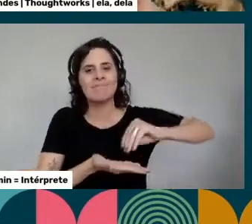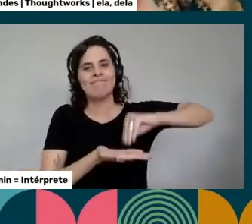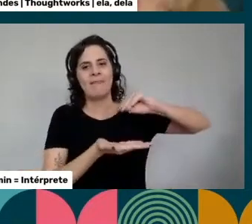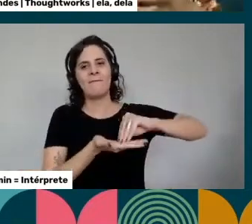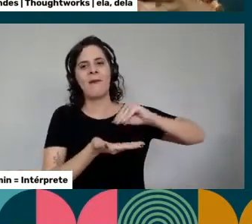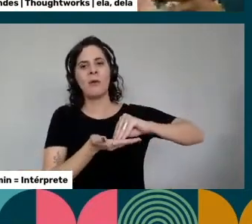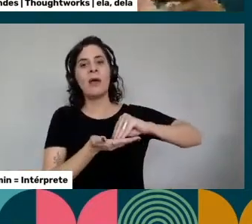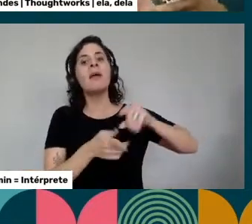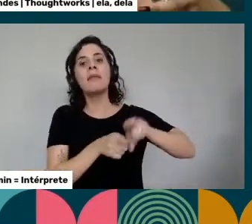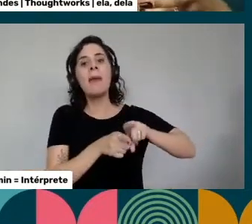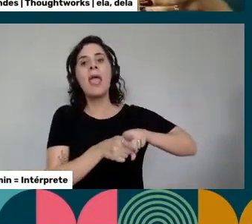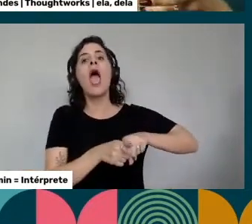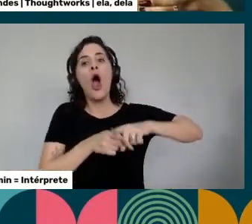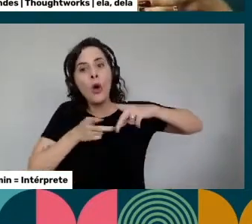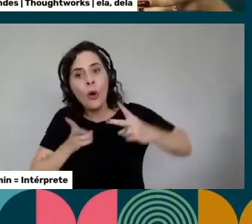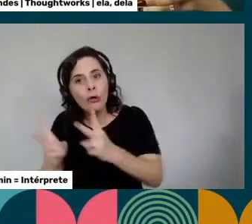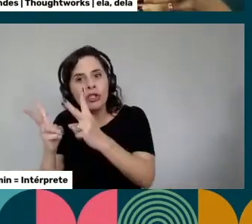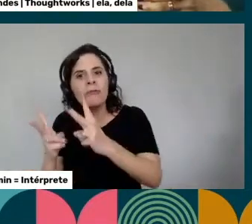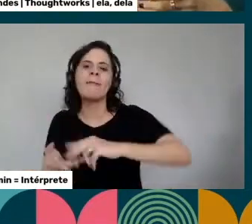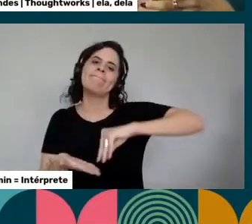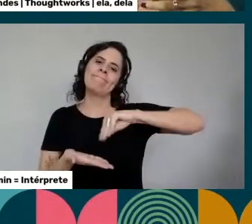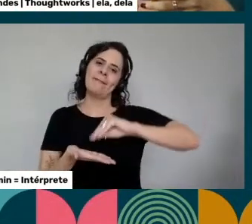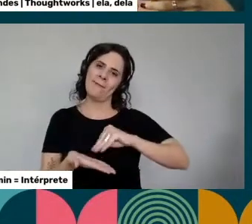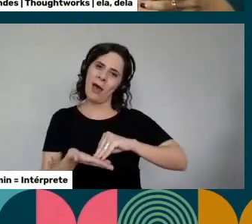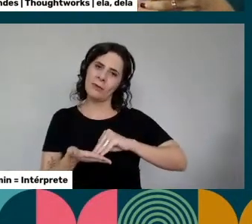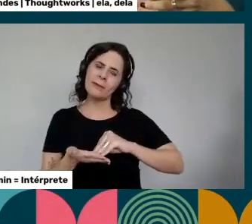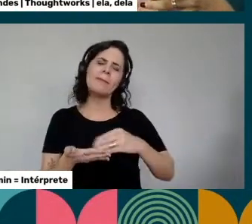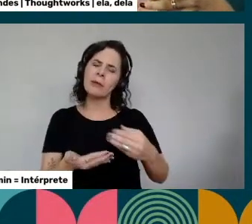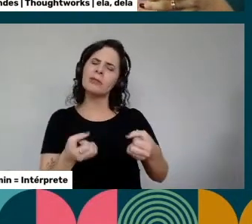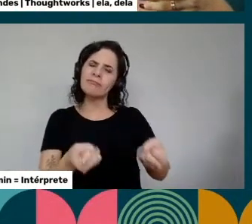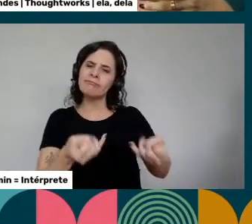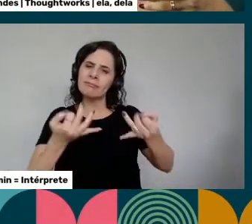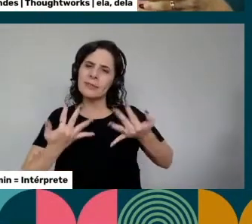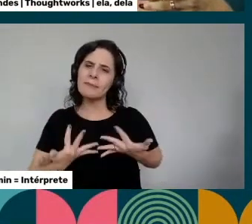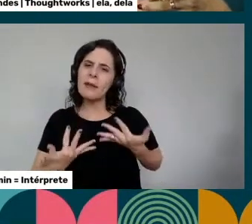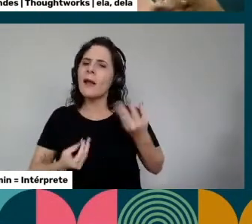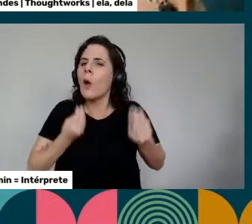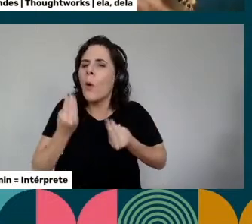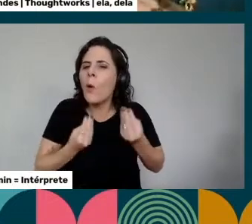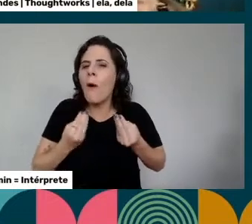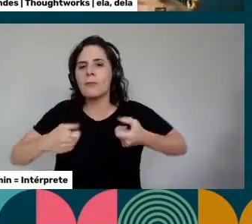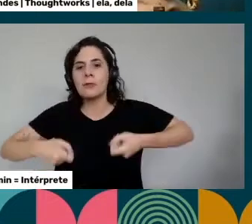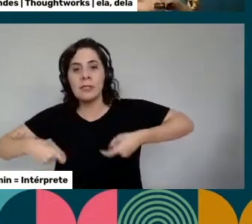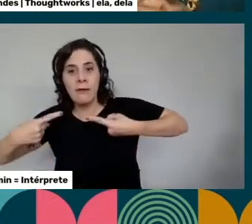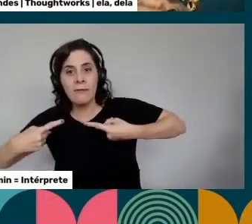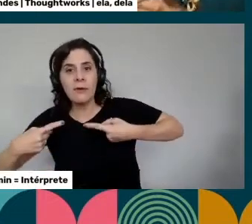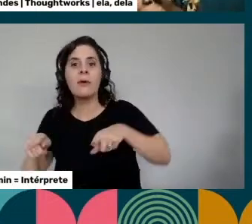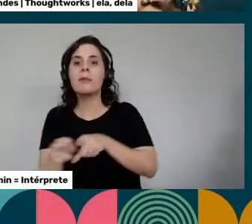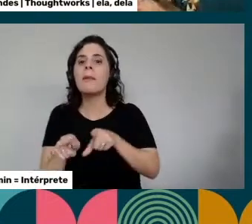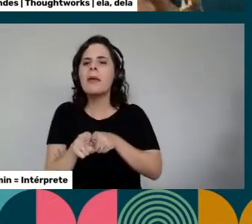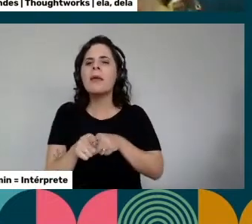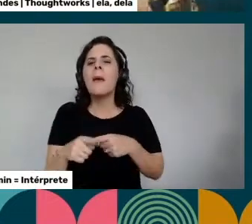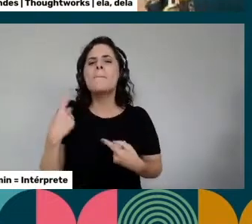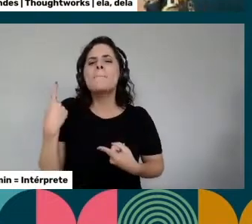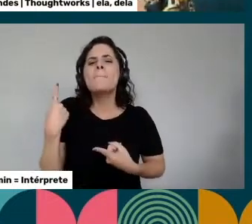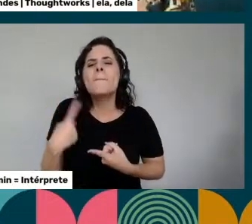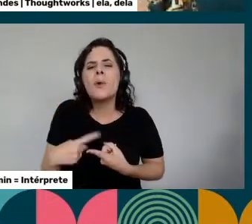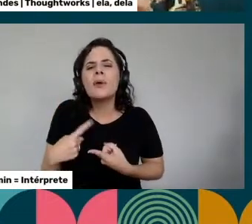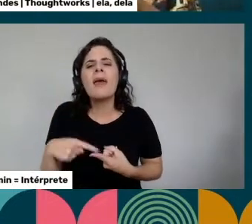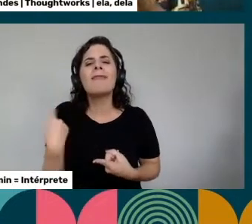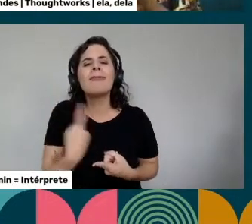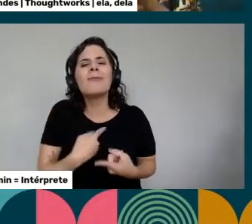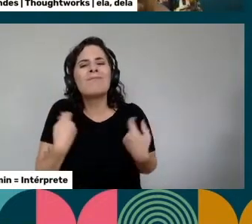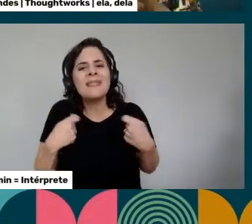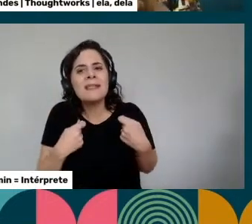consistência. Conta para a gente um pouco dos desafios, mas também um pouco do porquê que a gente precisa